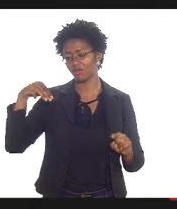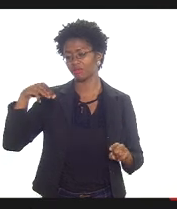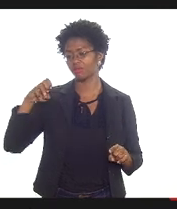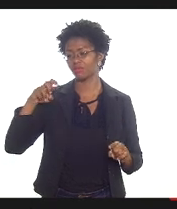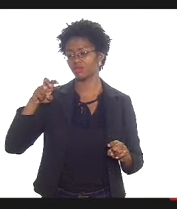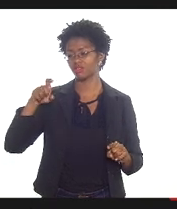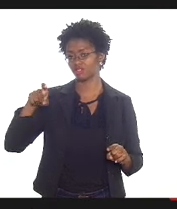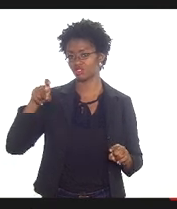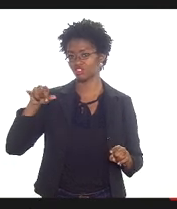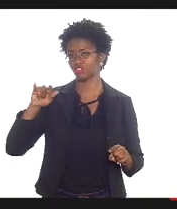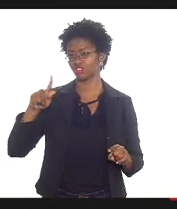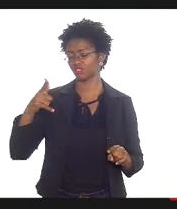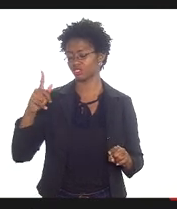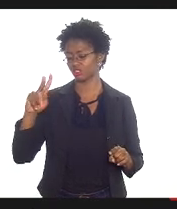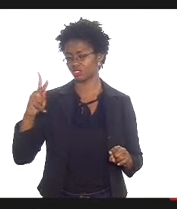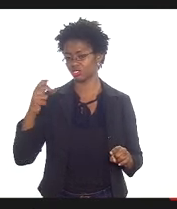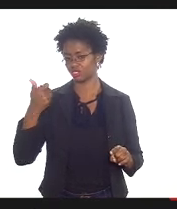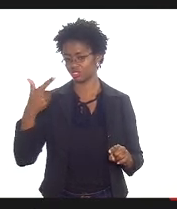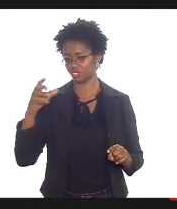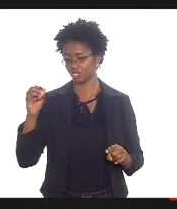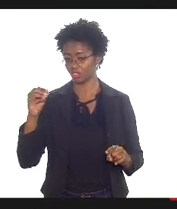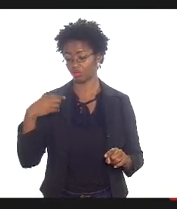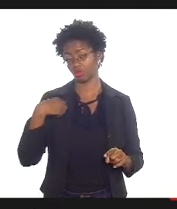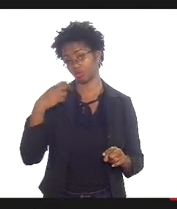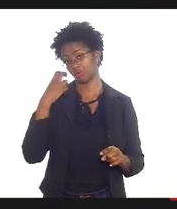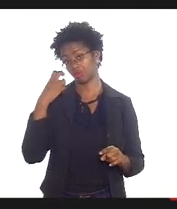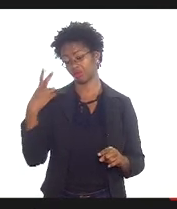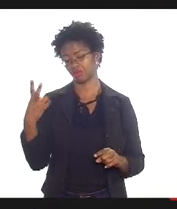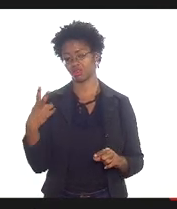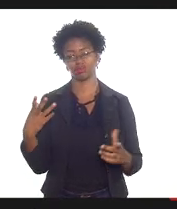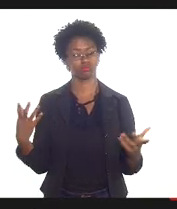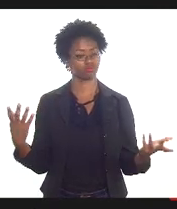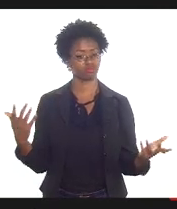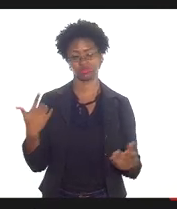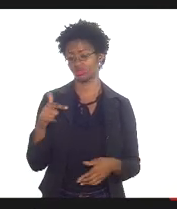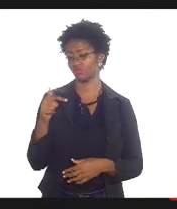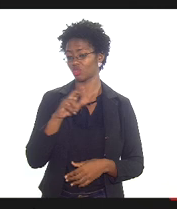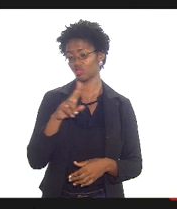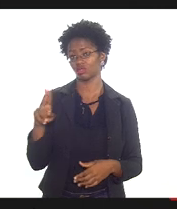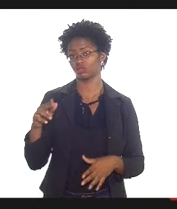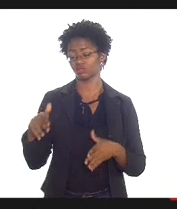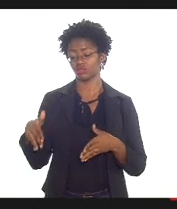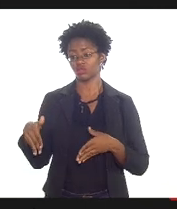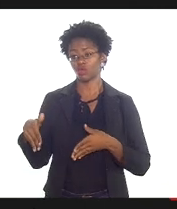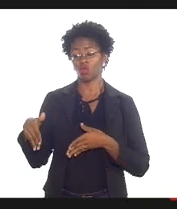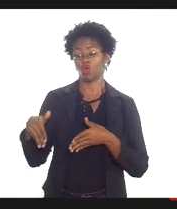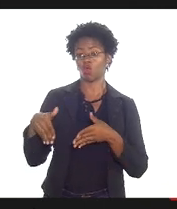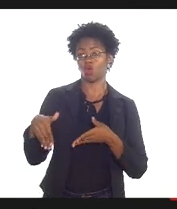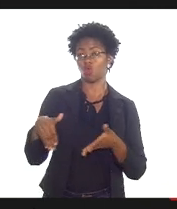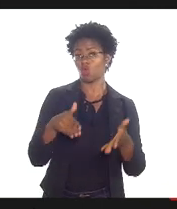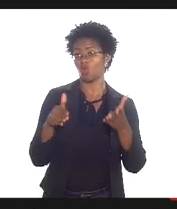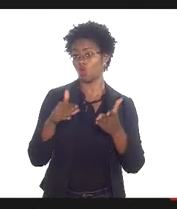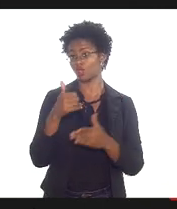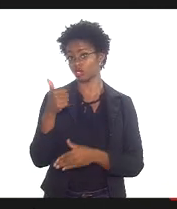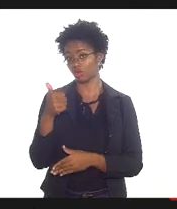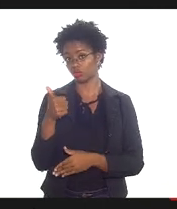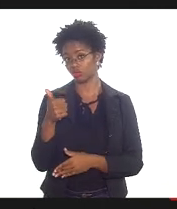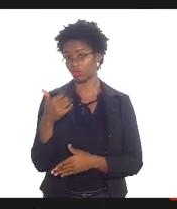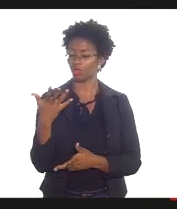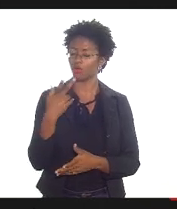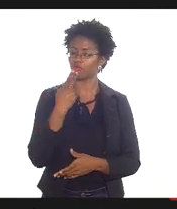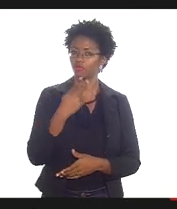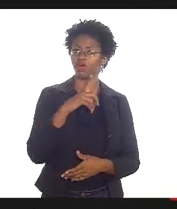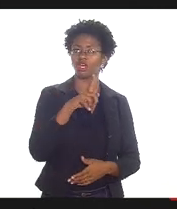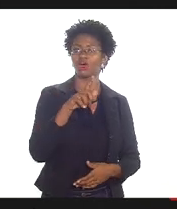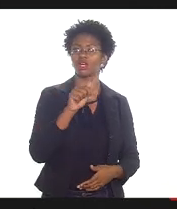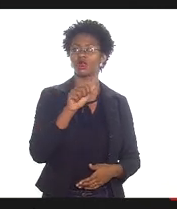Daqui para cá, até onde eu vi, não se chama Rota 1, se chama de gasoduto de Mexilhão. Né?